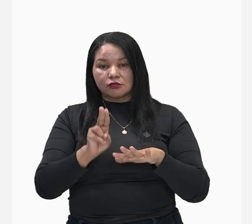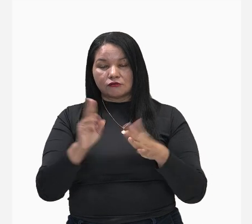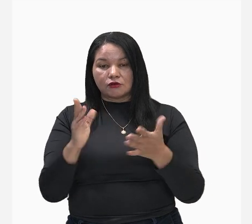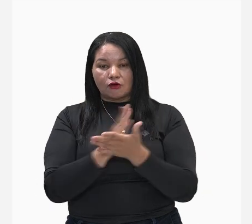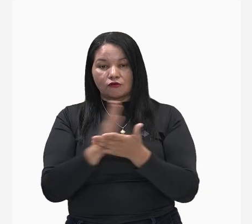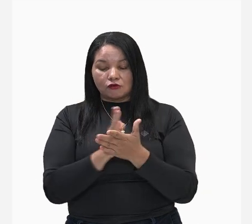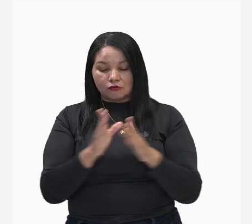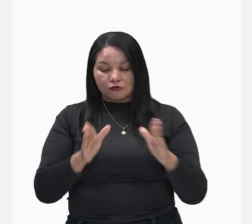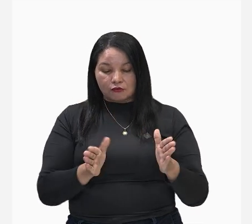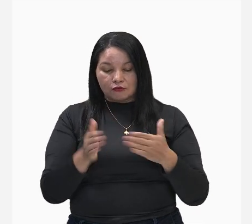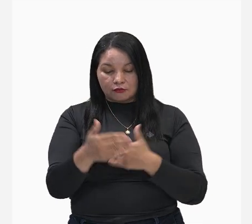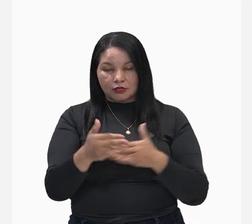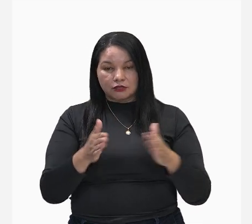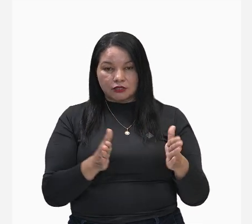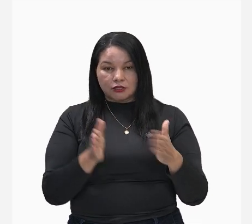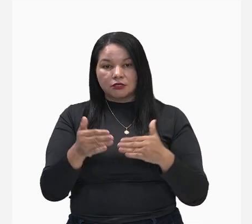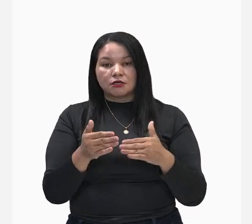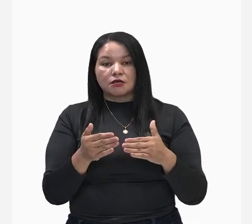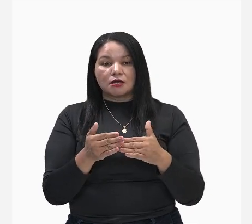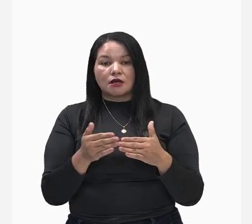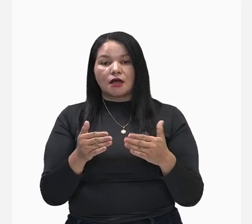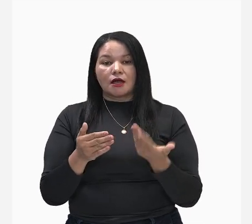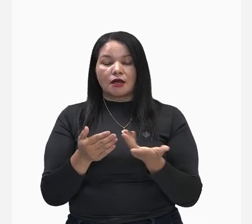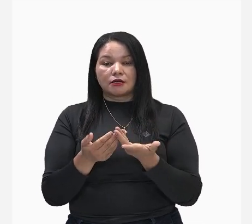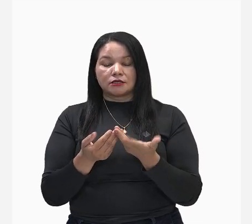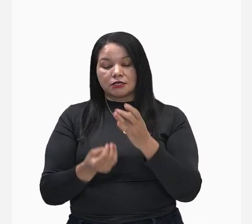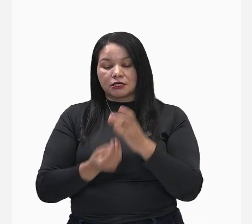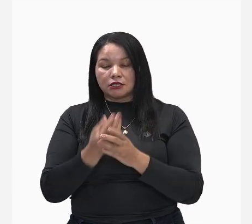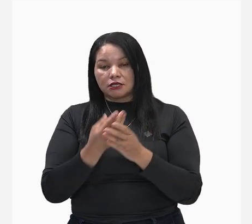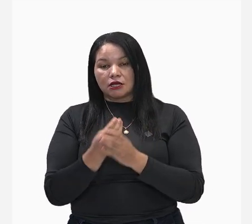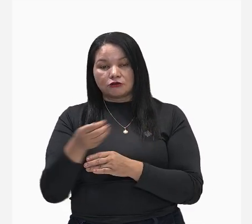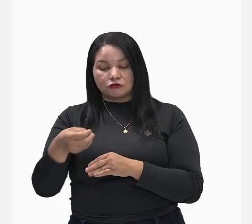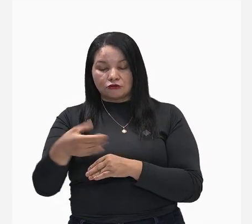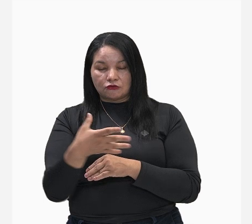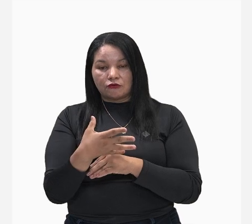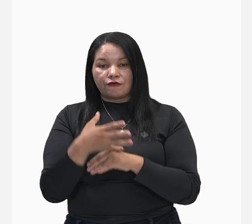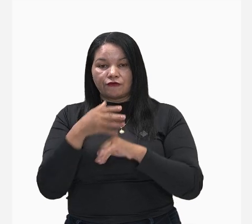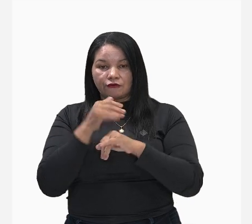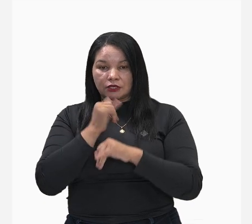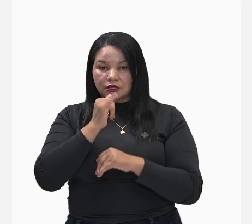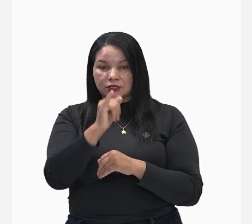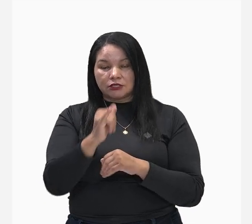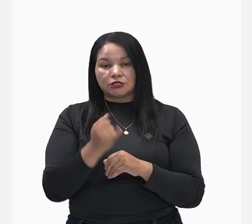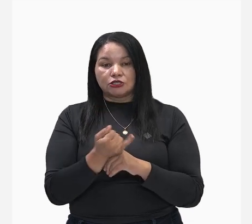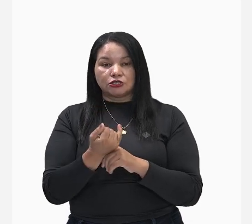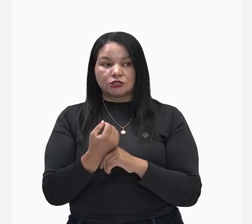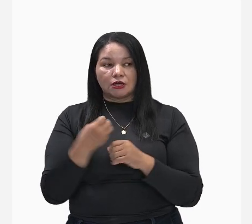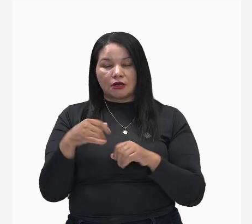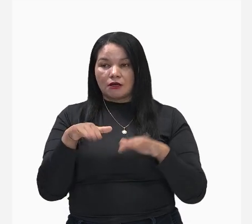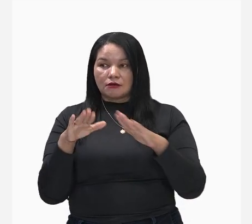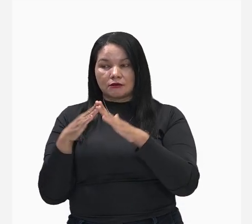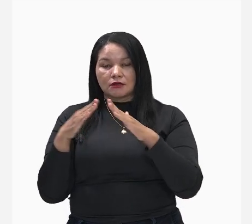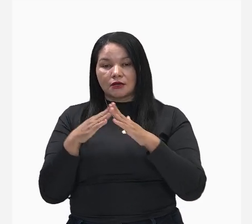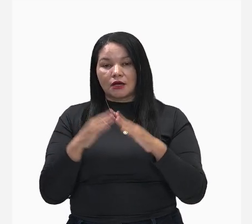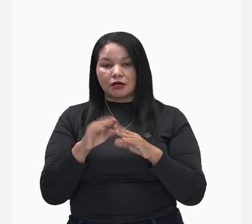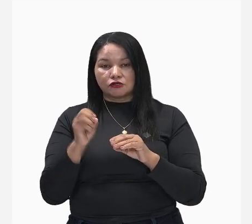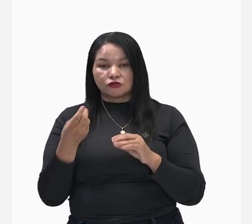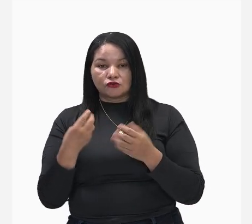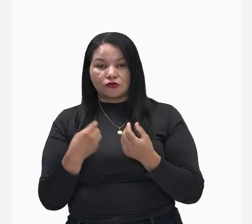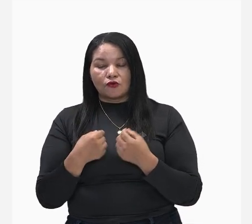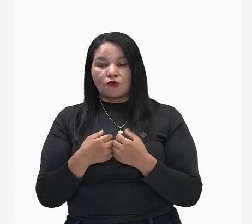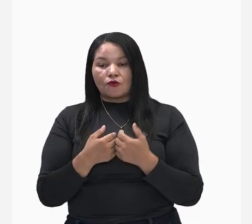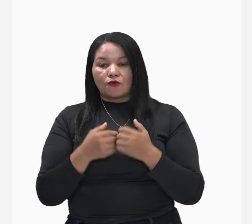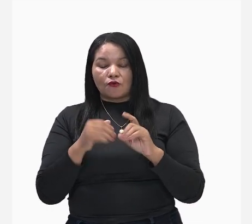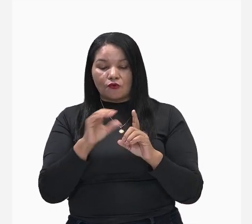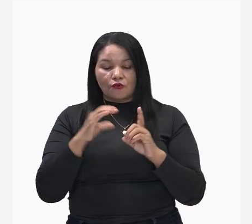baterias, transformadores, para conseguir um novo tipo de energia e abastecer certas comunidades onde às vezes a